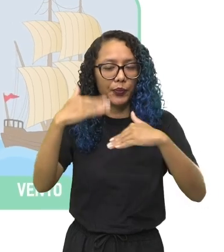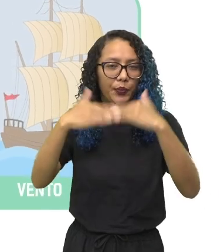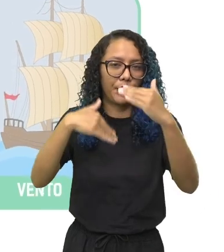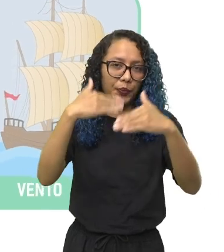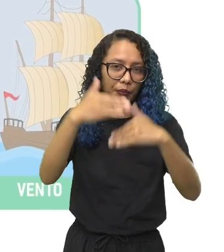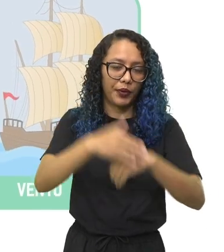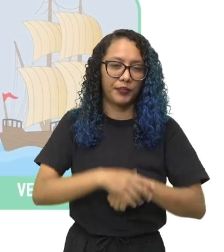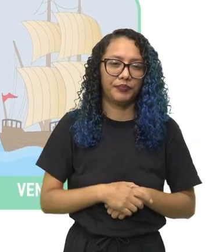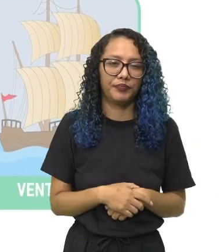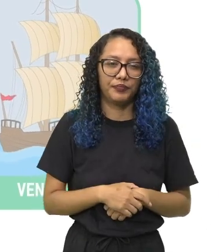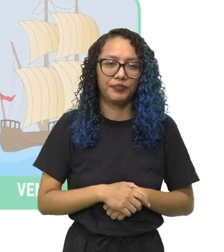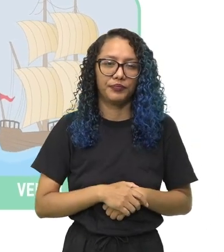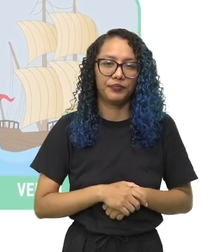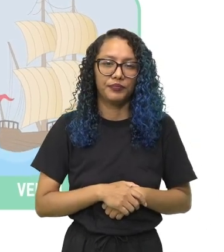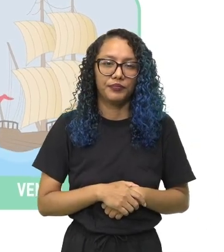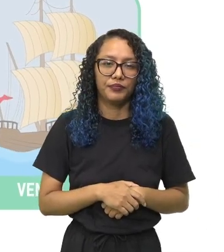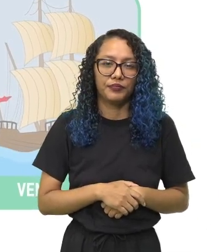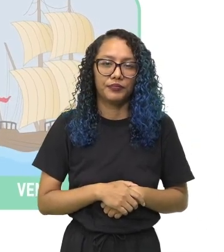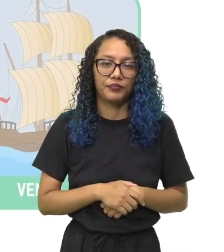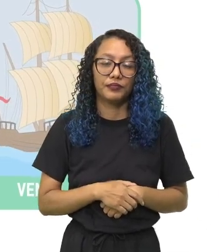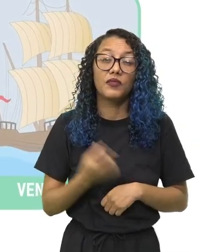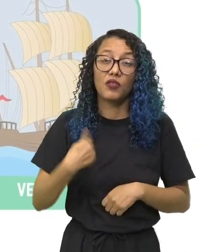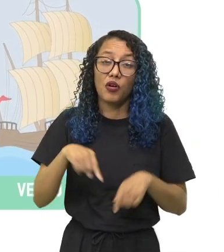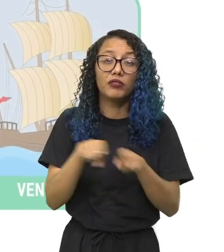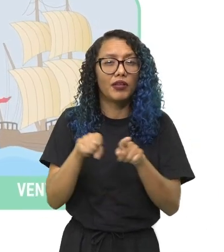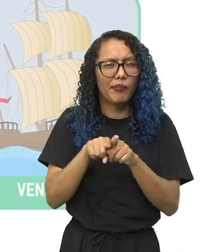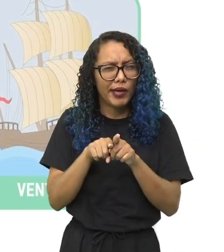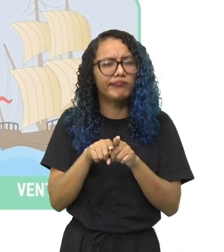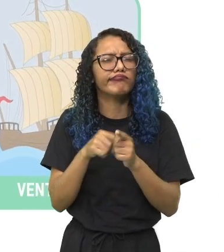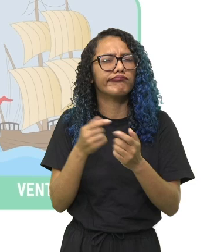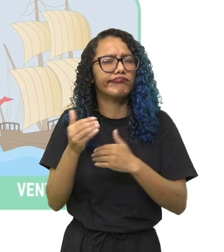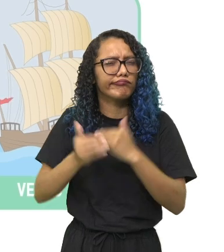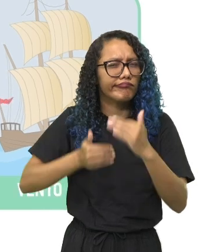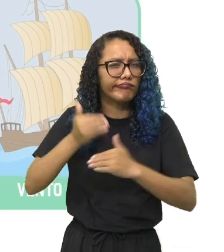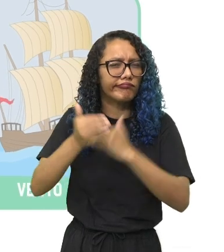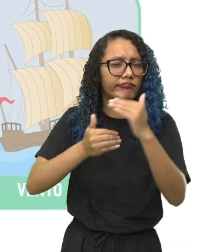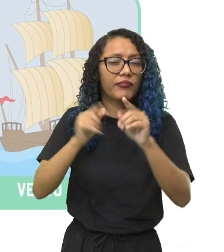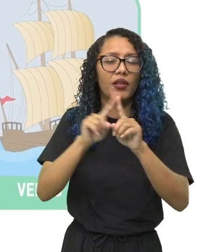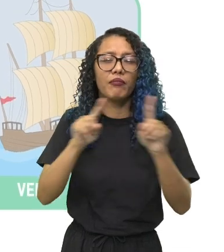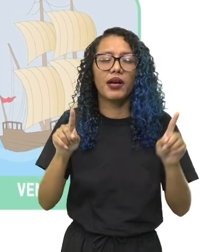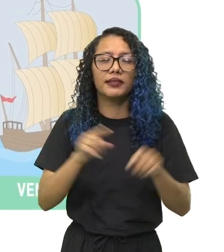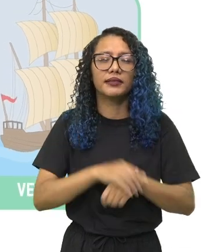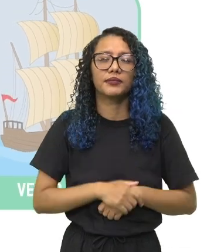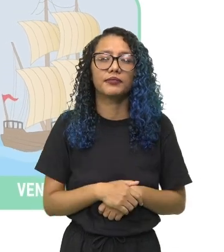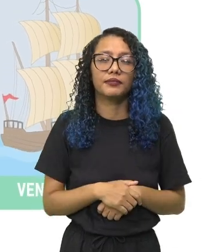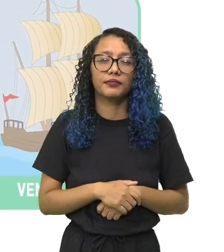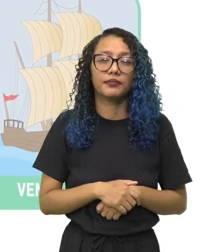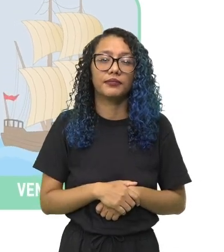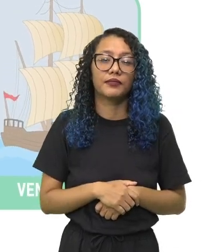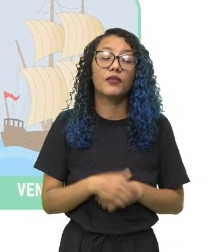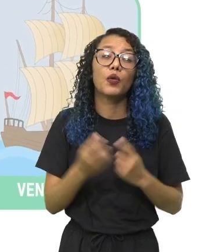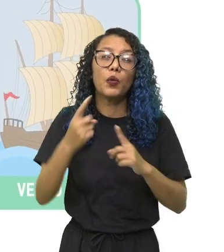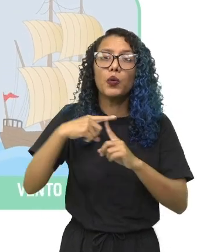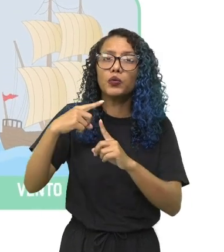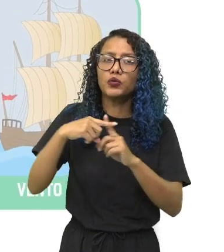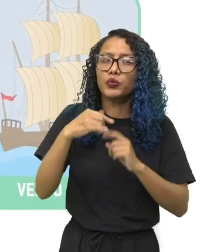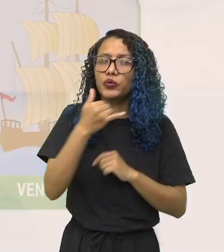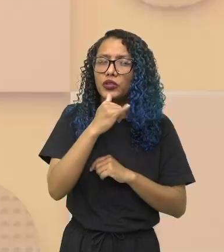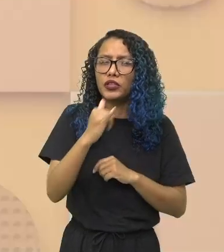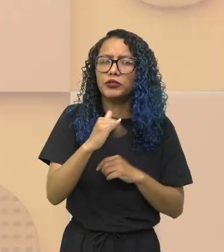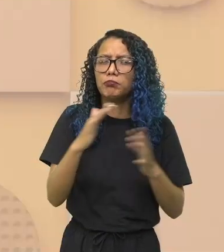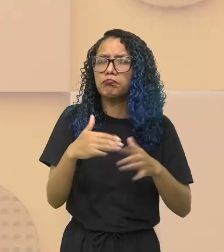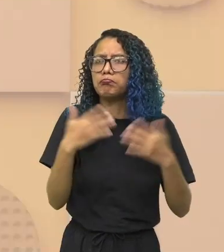a humanidade vem acompanhando essa evolução. Mas o que são as fontes de energia,